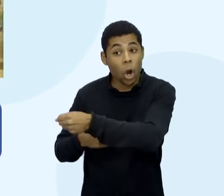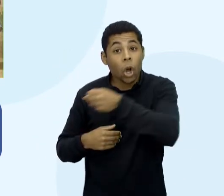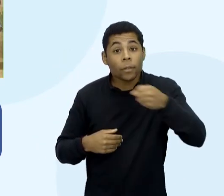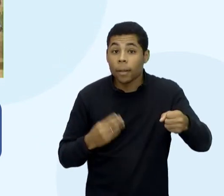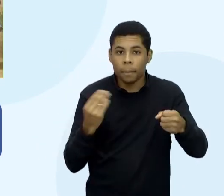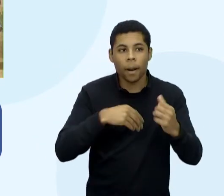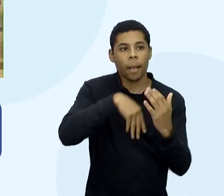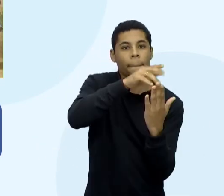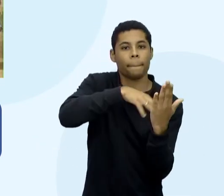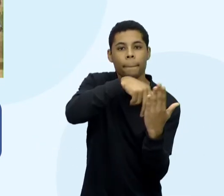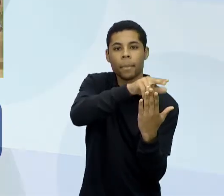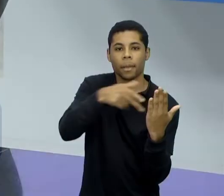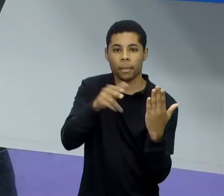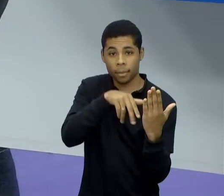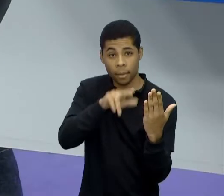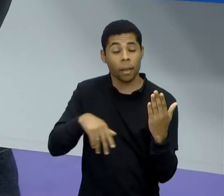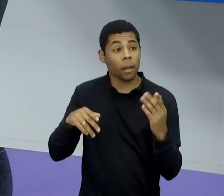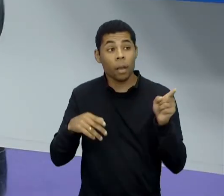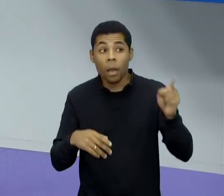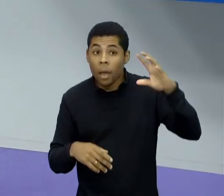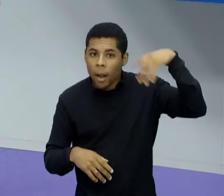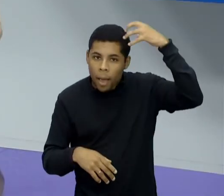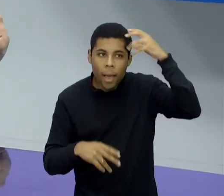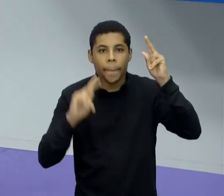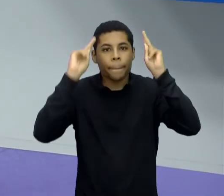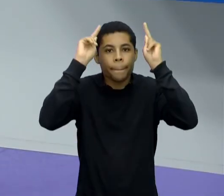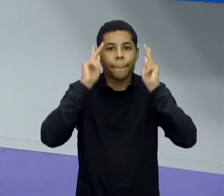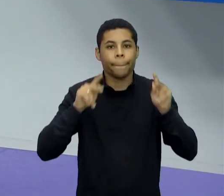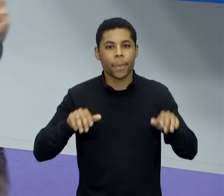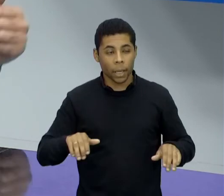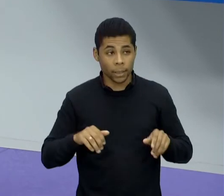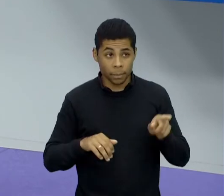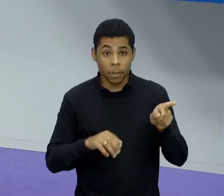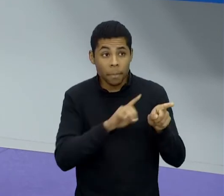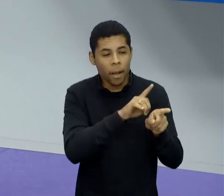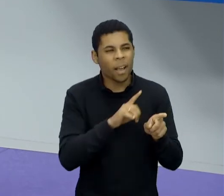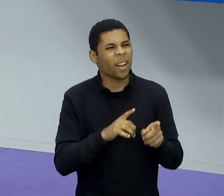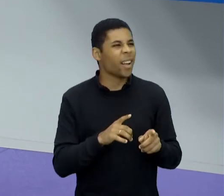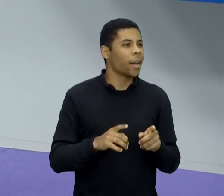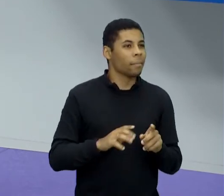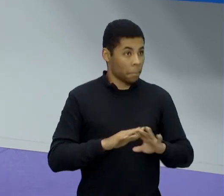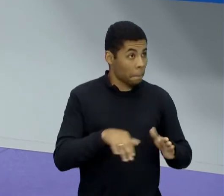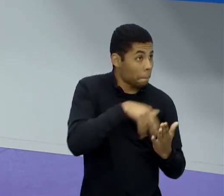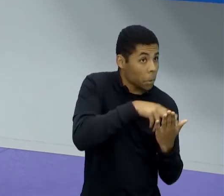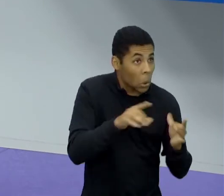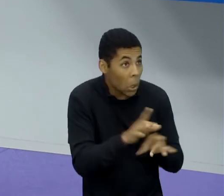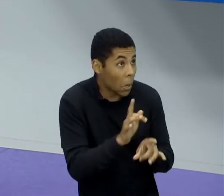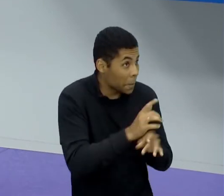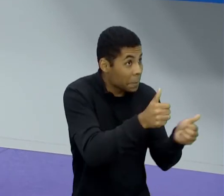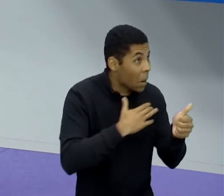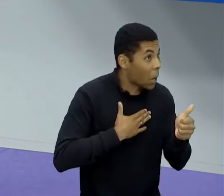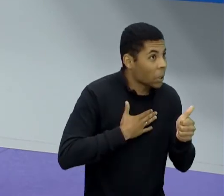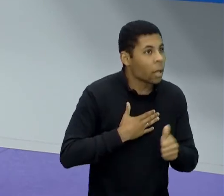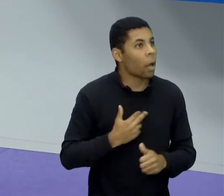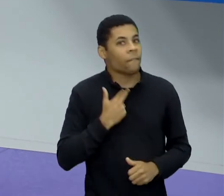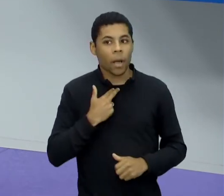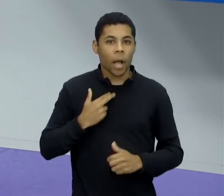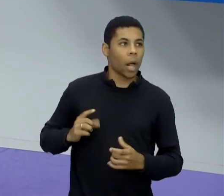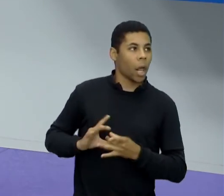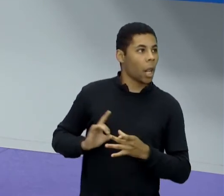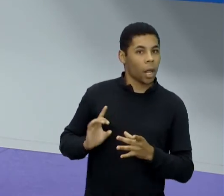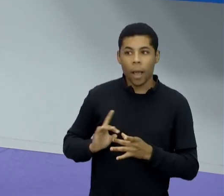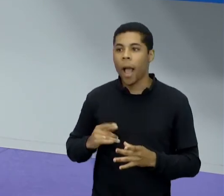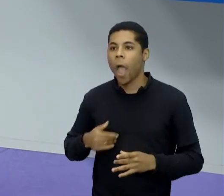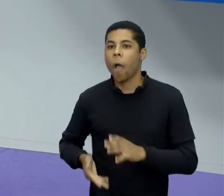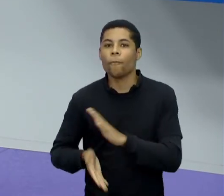pintar reis, príncipes, mas nas horas vagas ele adorava pegar o material dele, ir para as